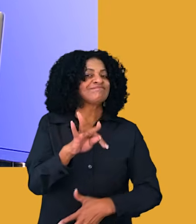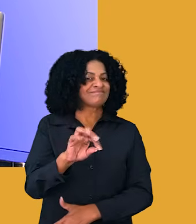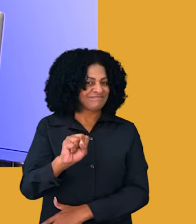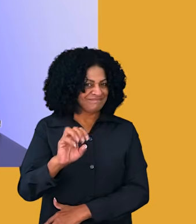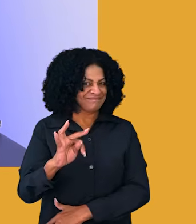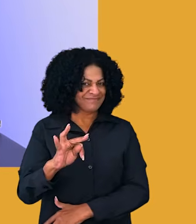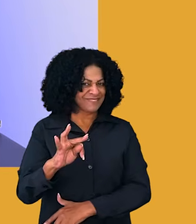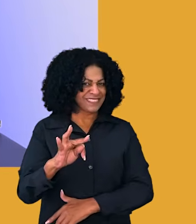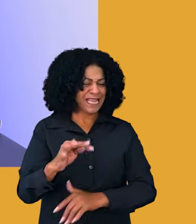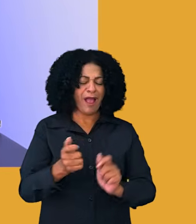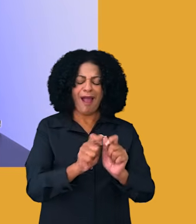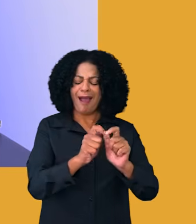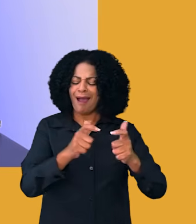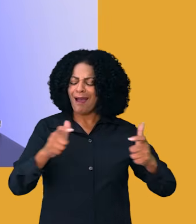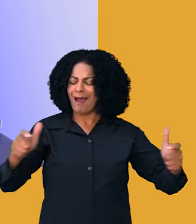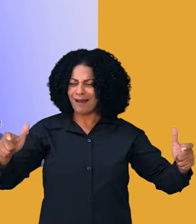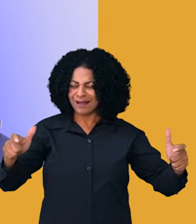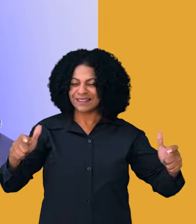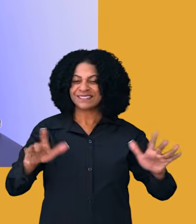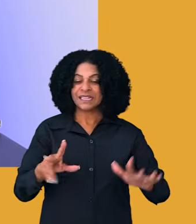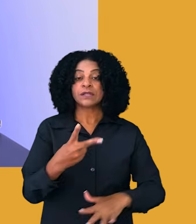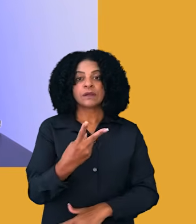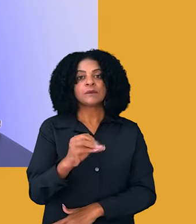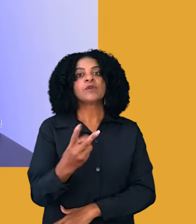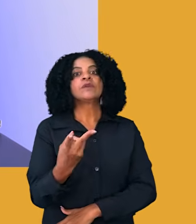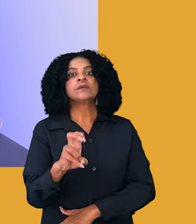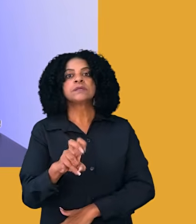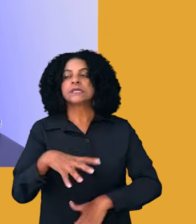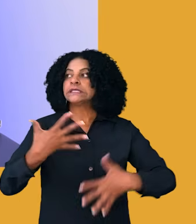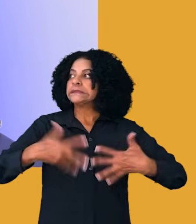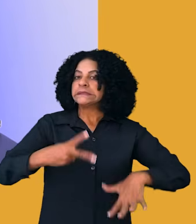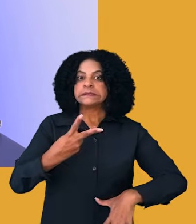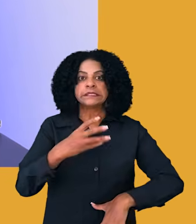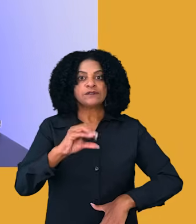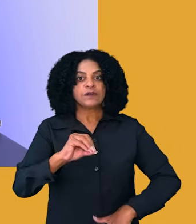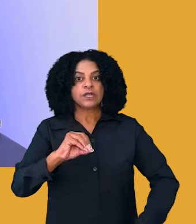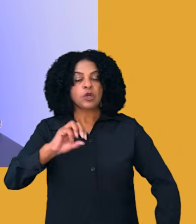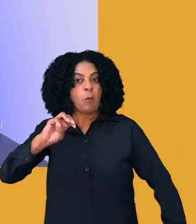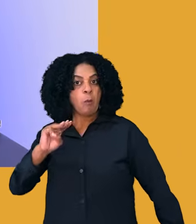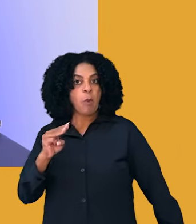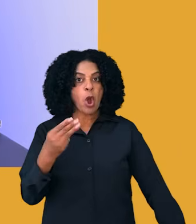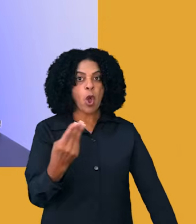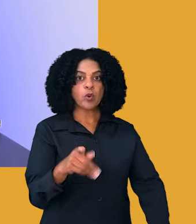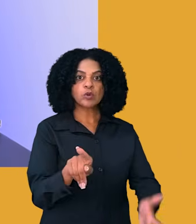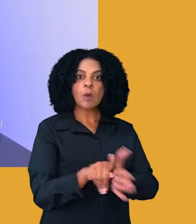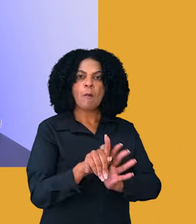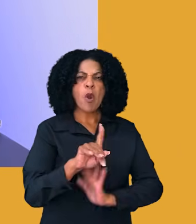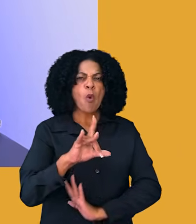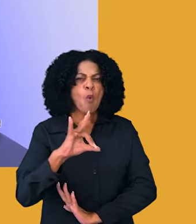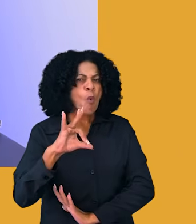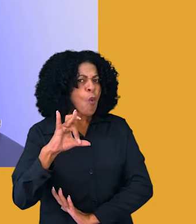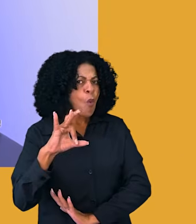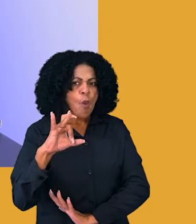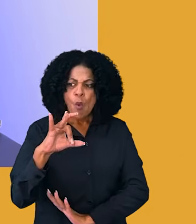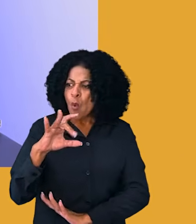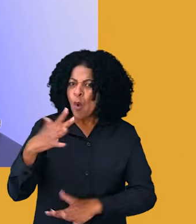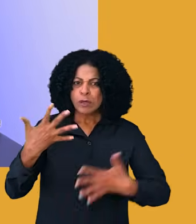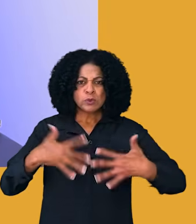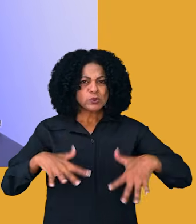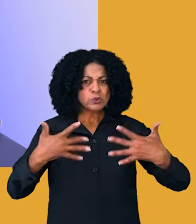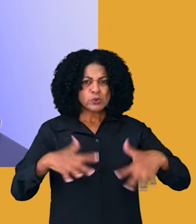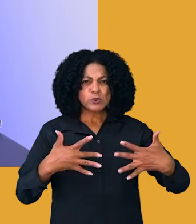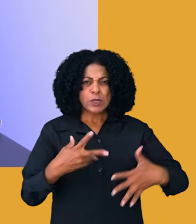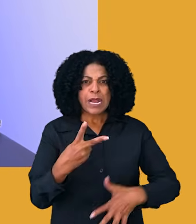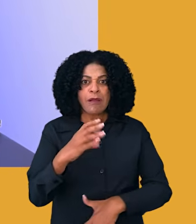no último ano. Só em 2025 teve mais de 20 milhões de visualizações no Instagram do TST. Você consegue imaginar